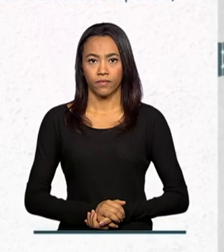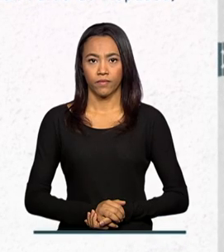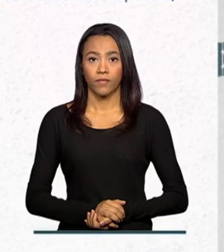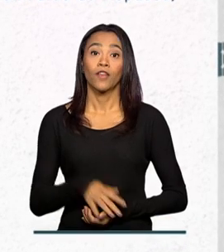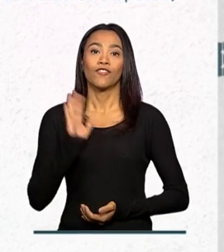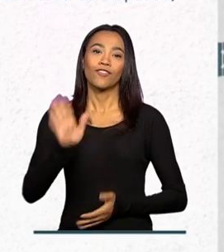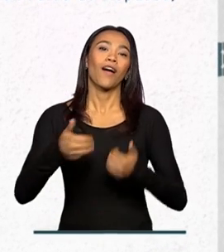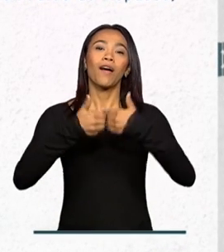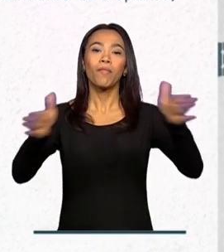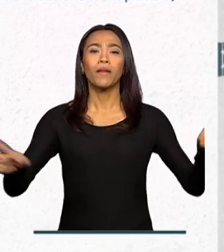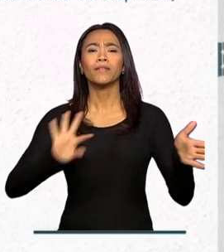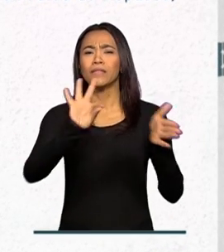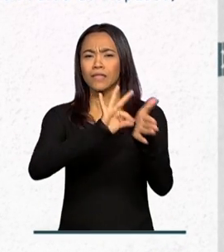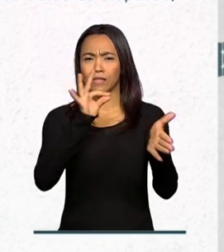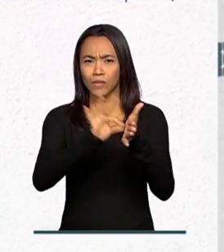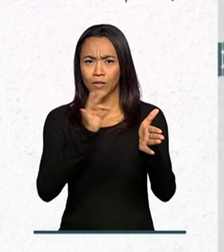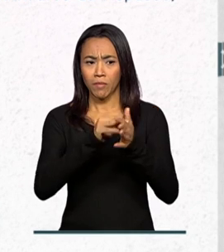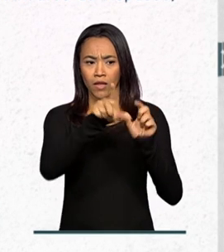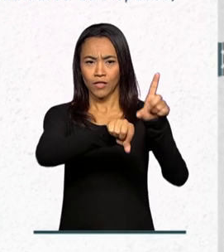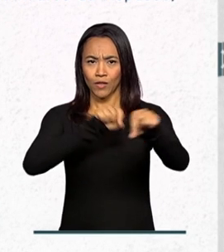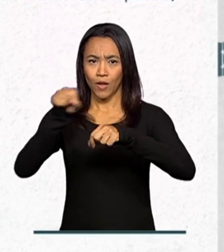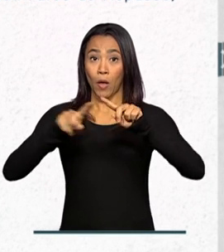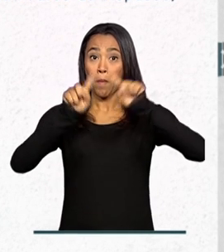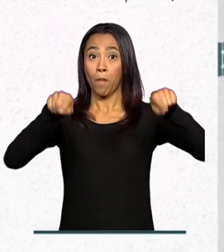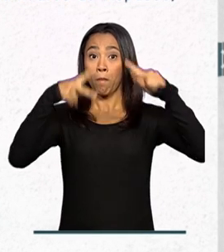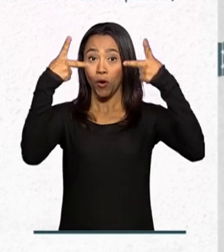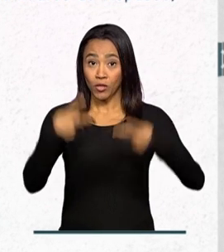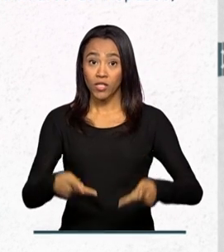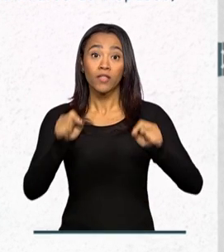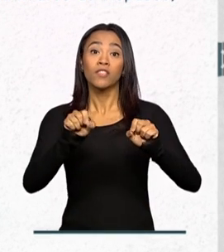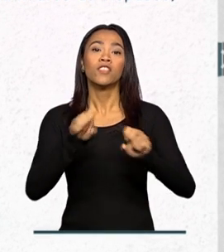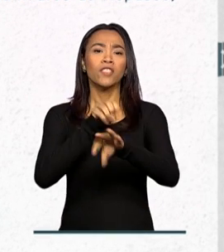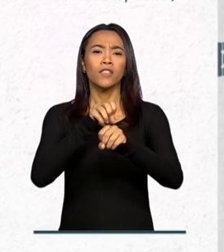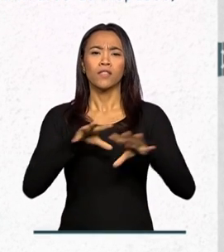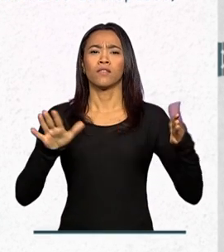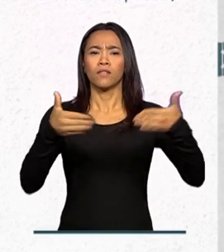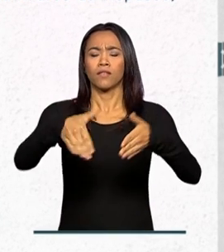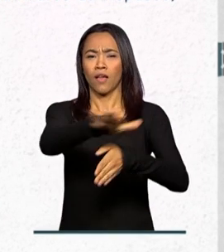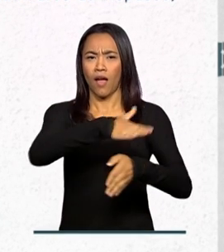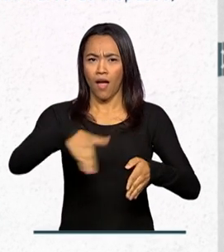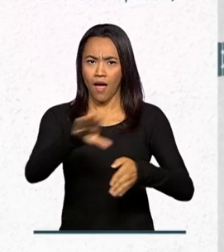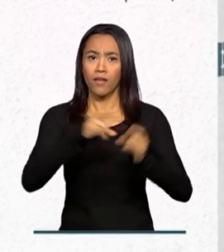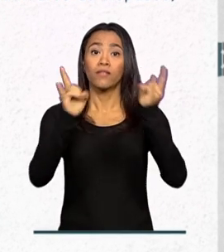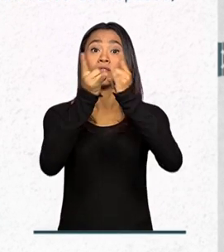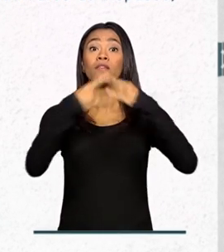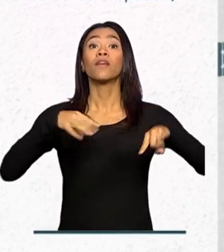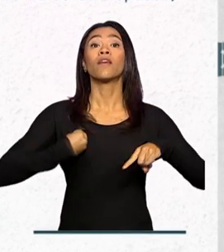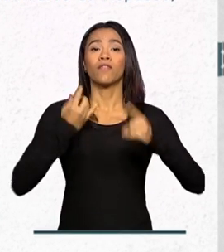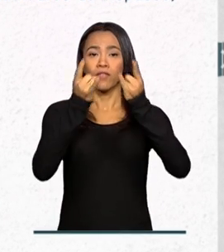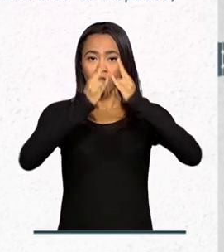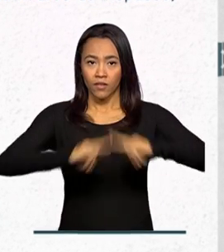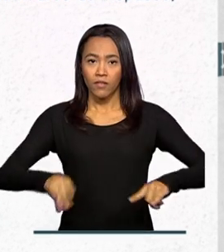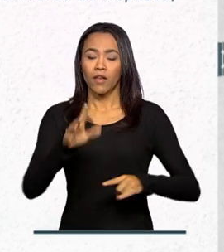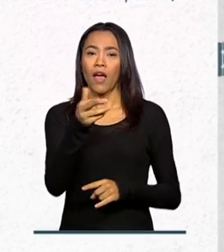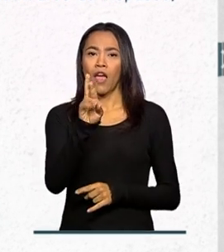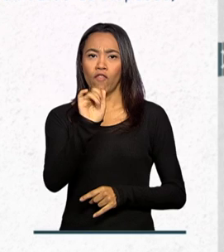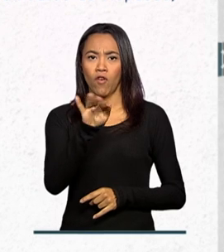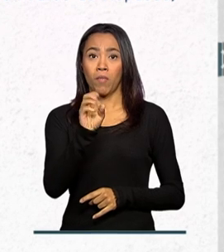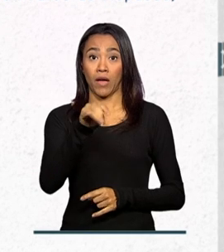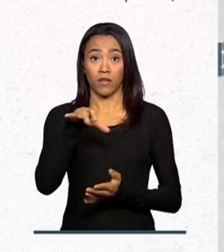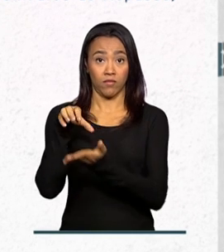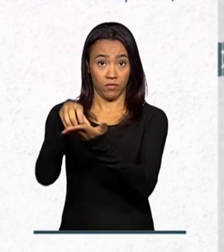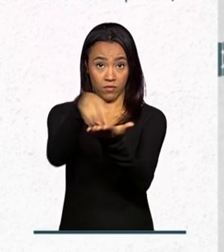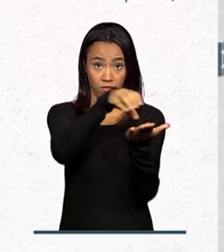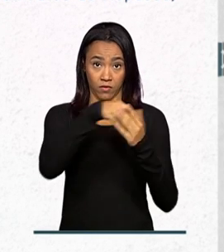Estão abertas as inscrições para selecionar projetos de educação para assentados da reforma agrária desenvolvidos por organizações